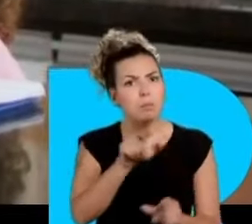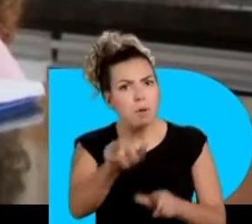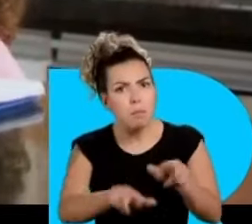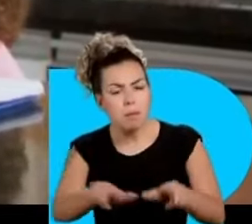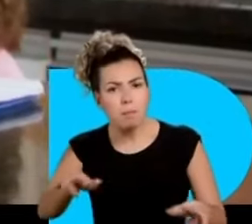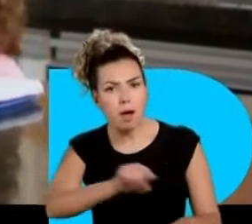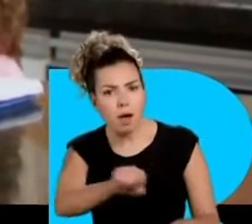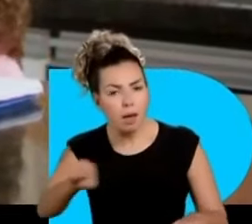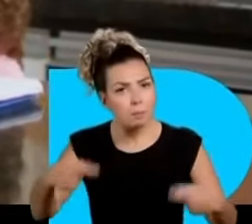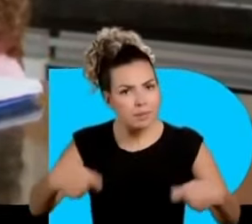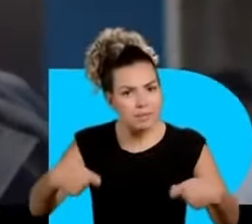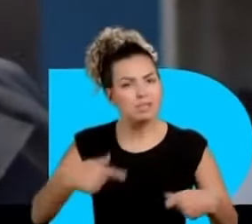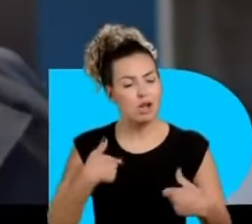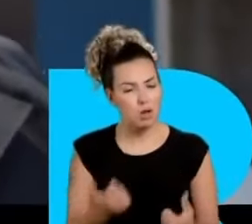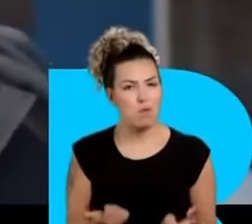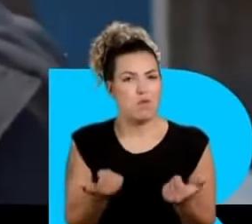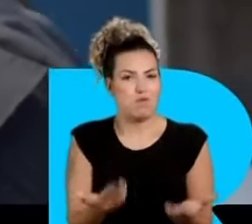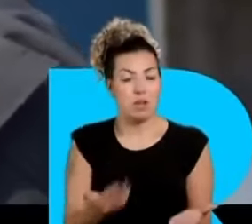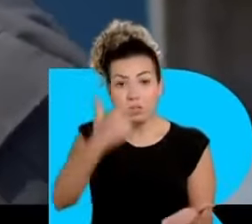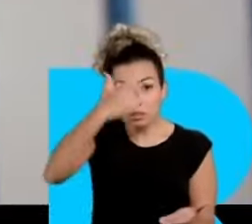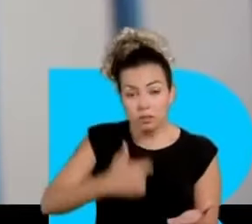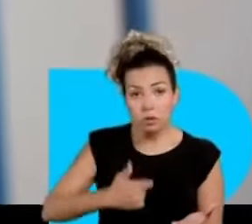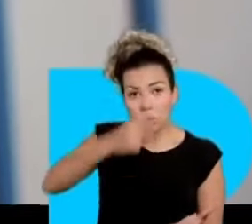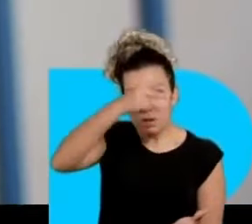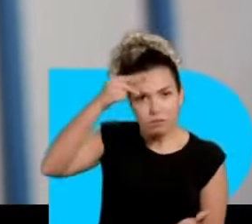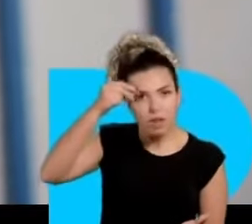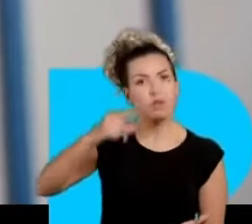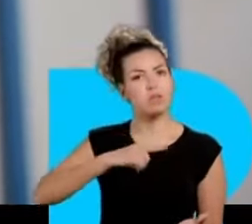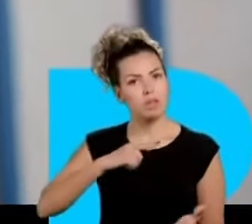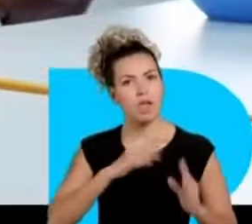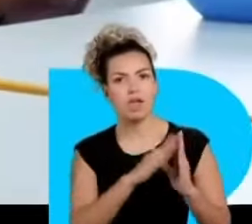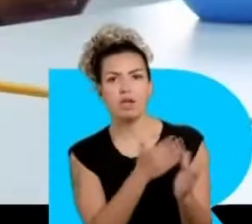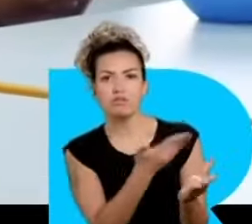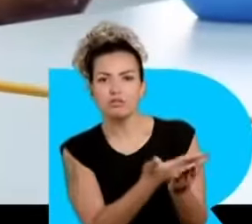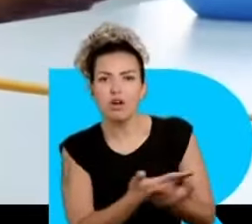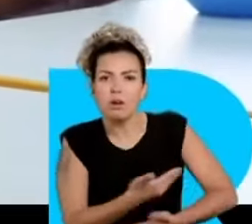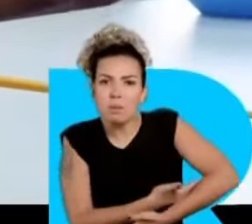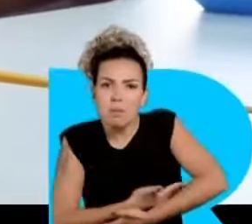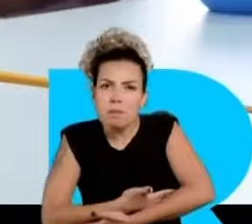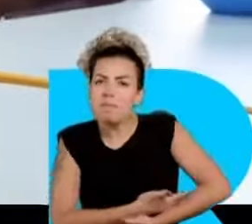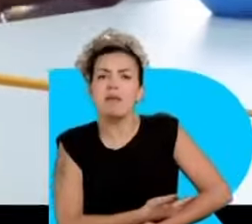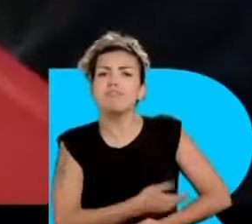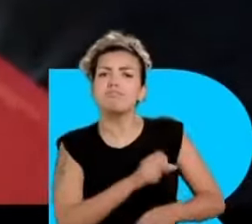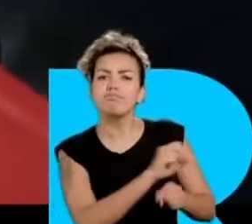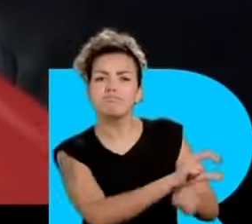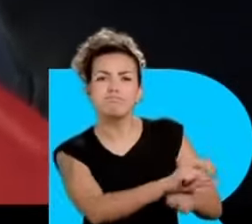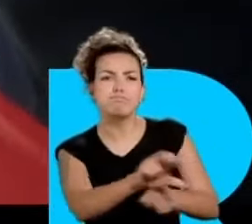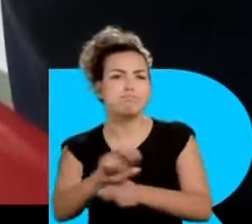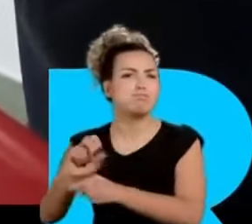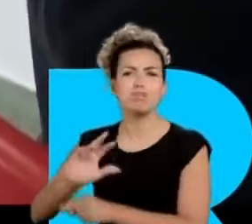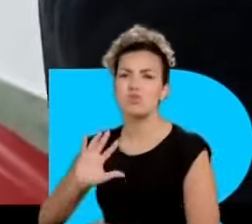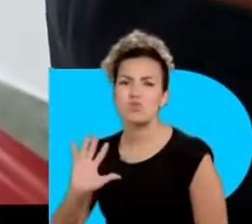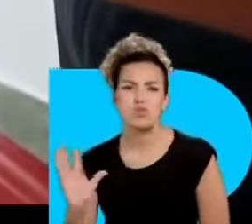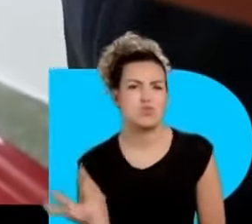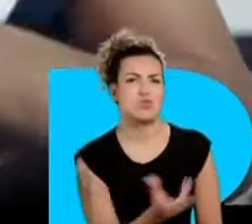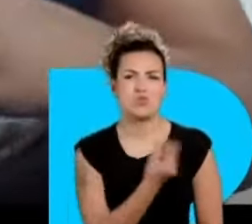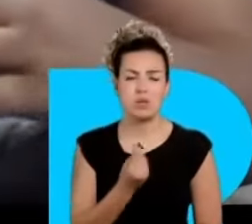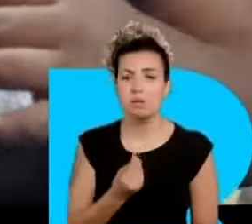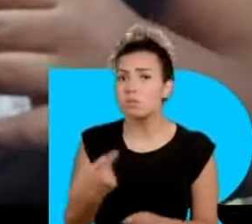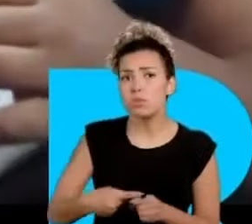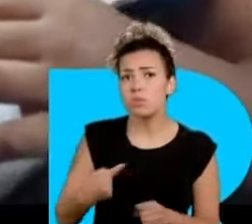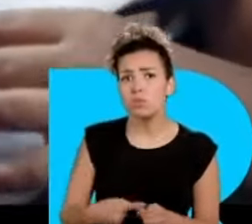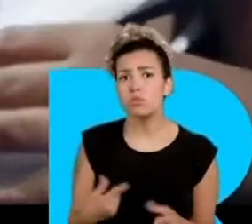quem mais precisa. Enquanto eu for prefeito, nós vamos ter vaga de creche e de escola para todas as nossas